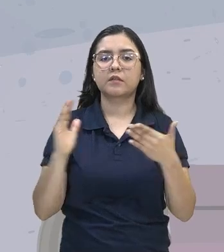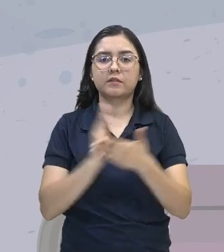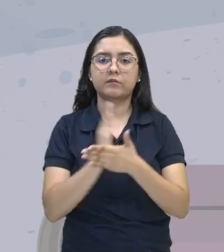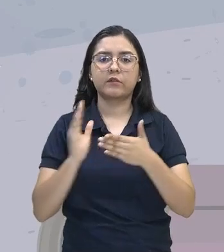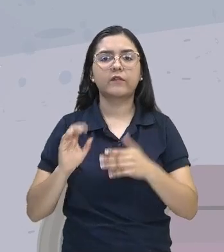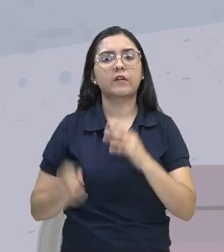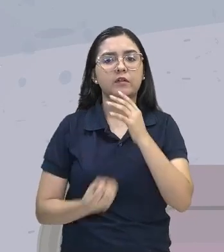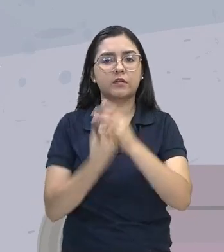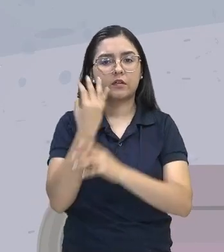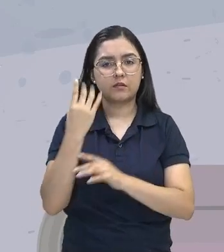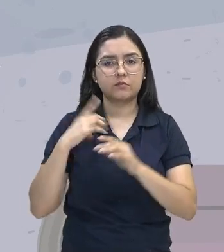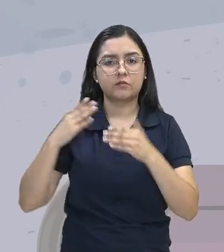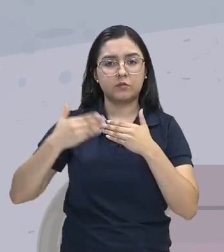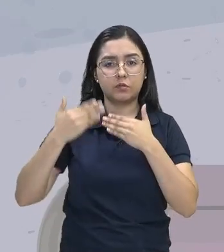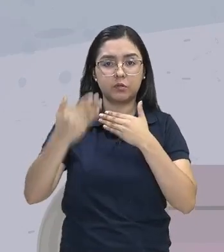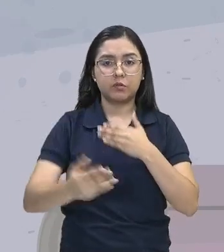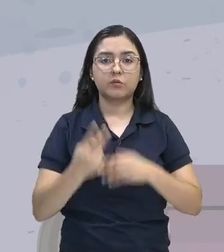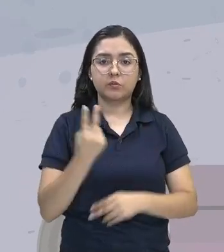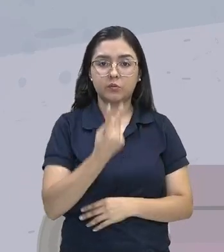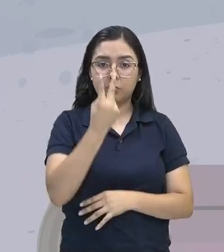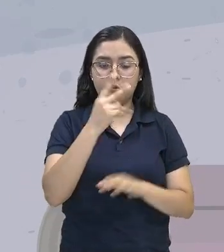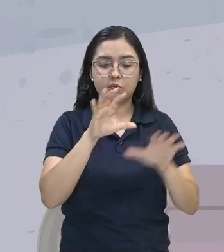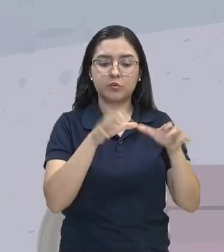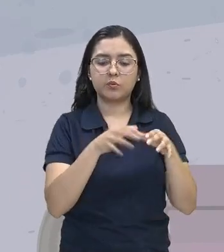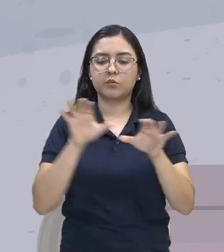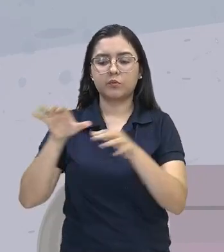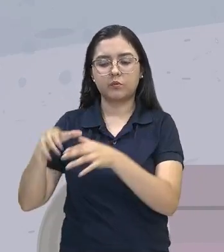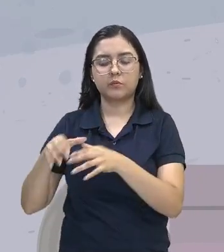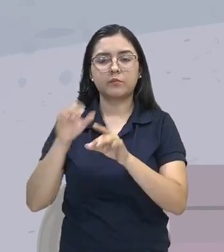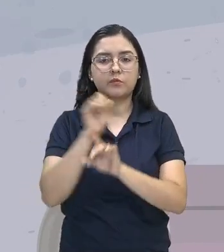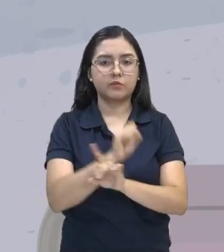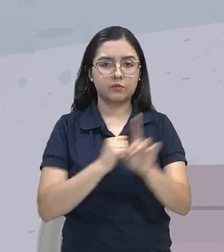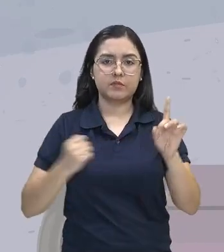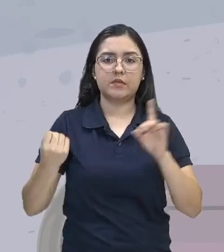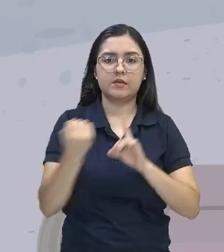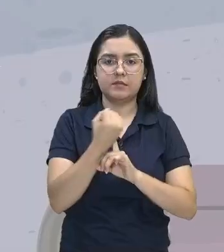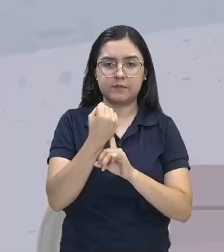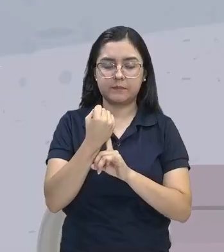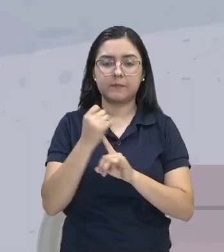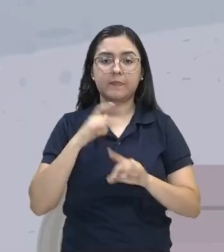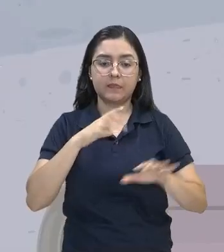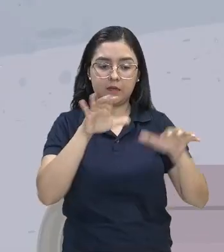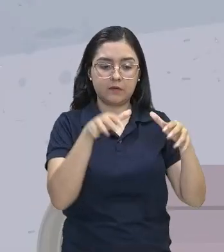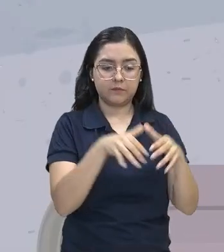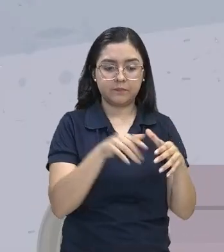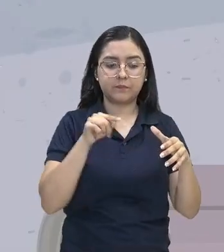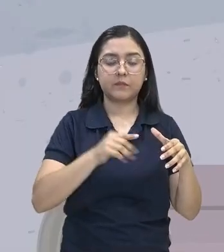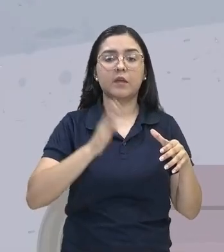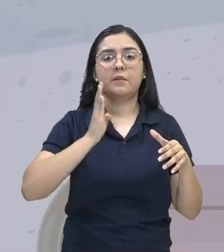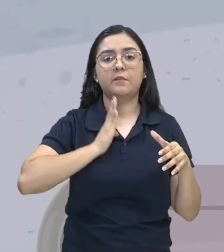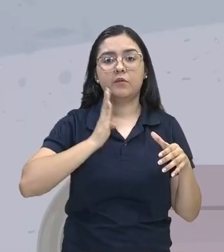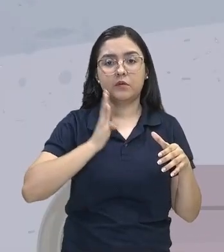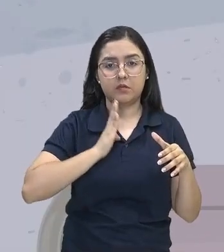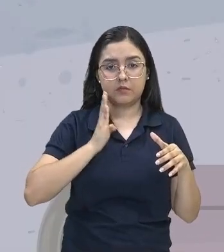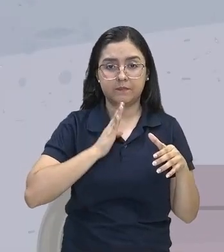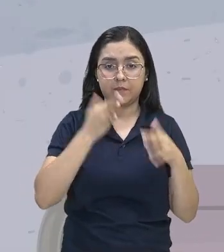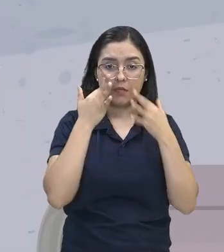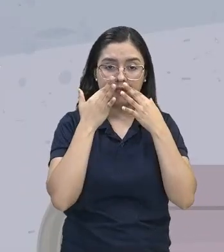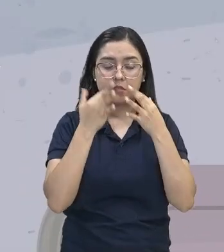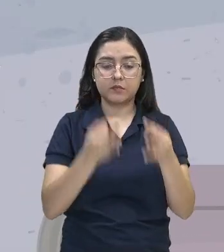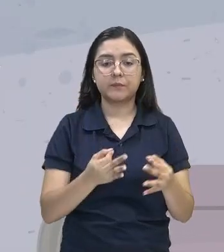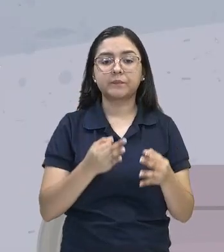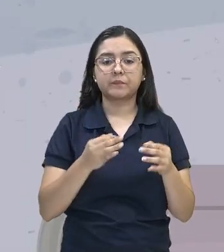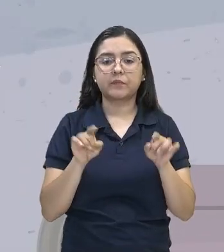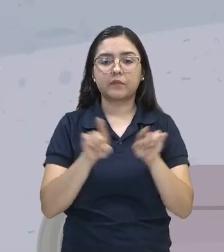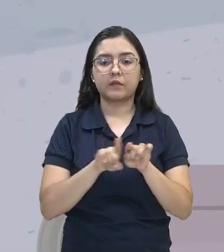daí, então, duas classes sociais antagônicas. De um lado, a burguesia, prestem atenção,